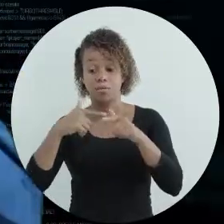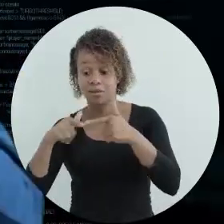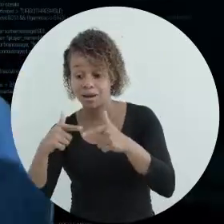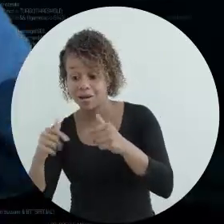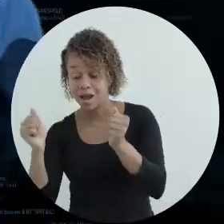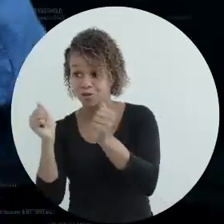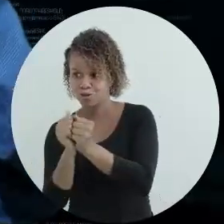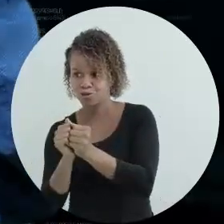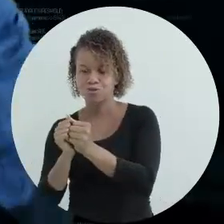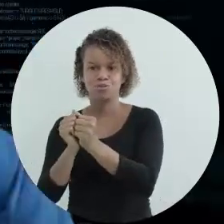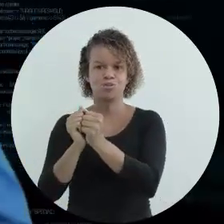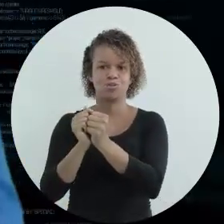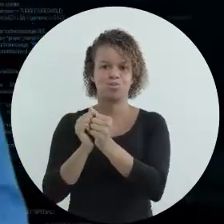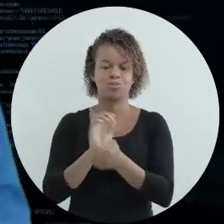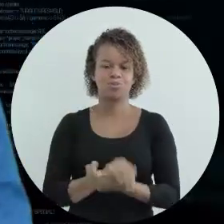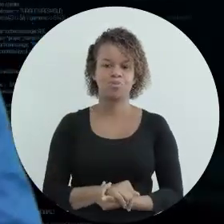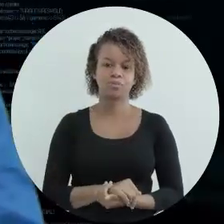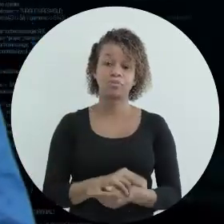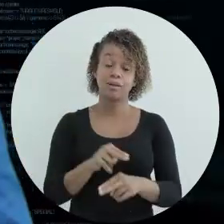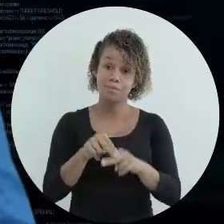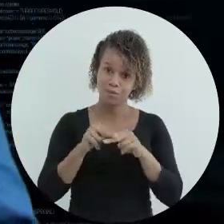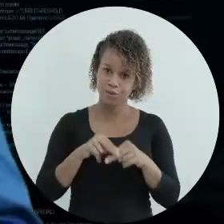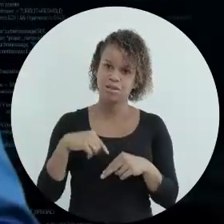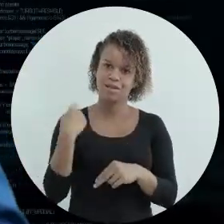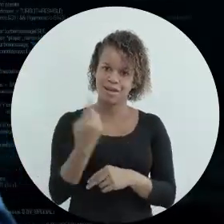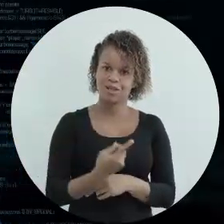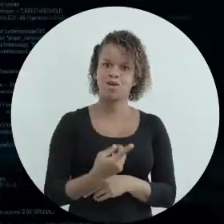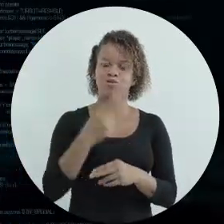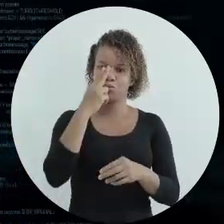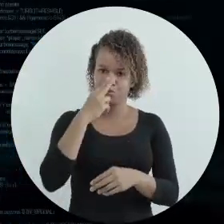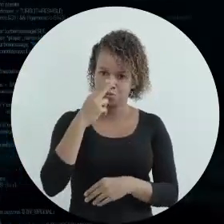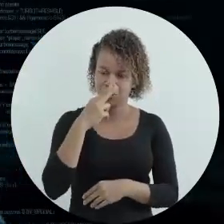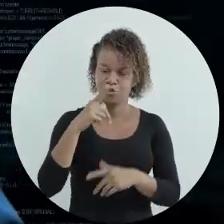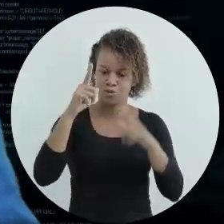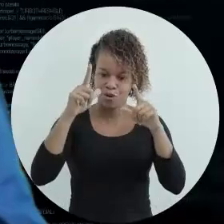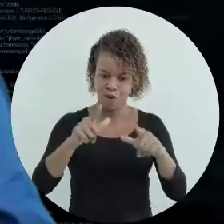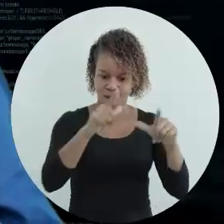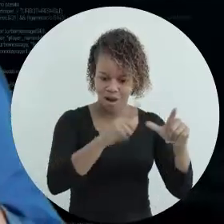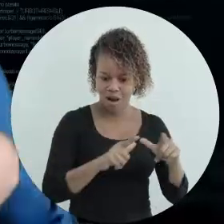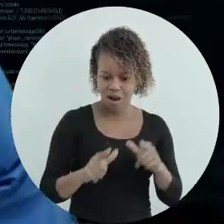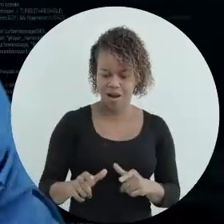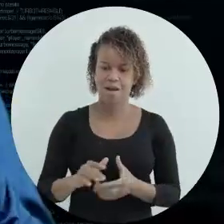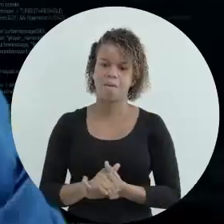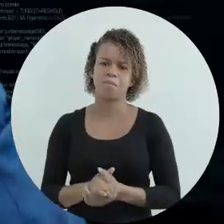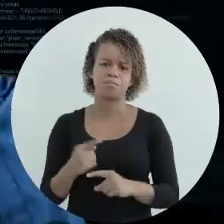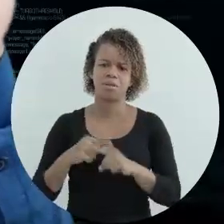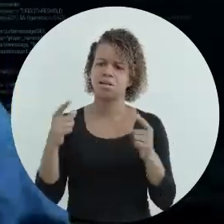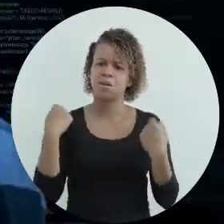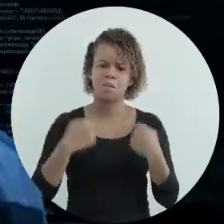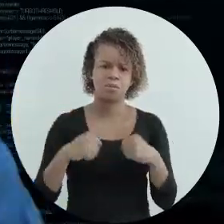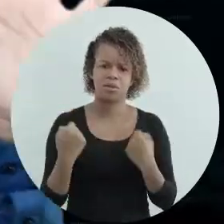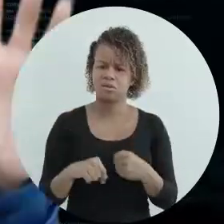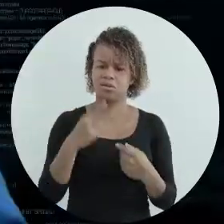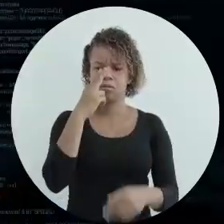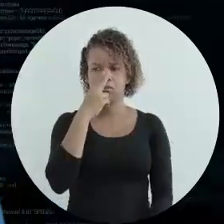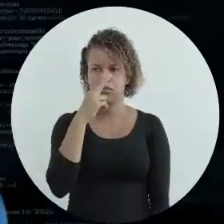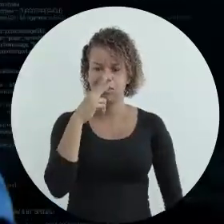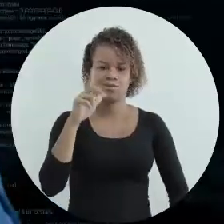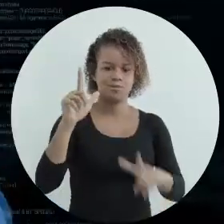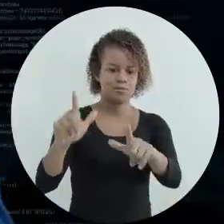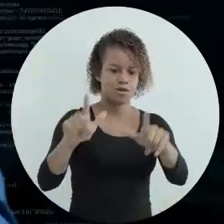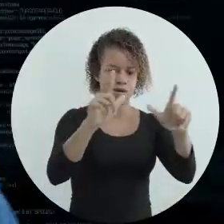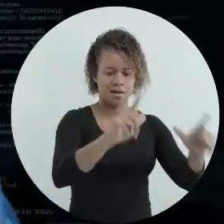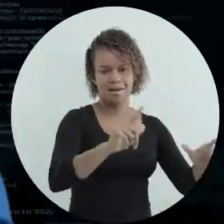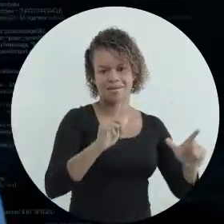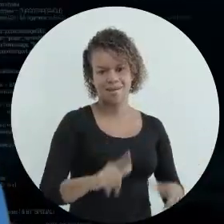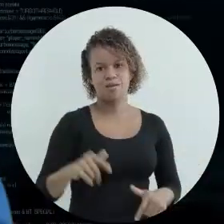HTML. É por isso que eles estão no mesmo local. Mas ele não precisa estar no mesmo local. Ele está ali porque é para ser